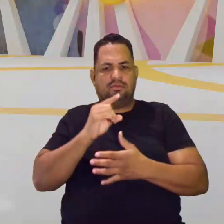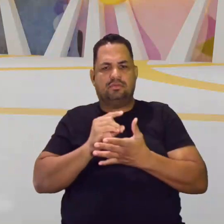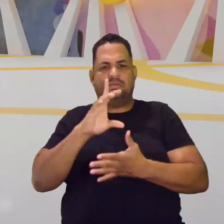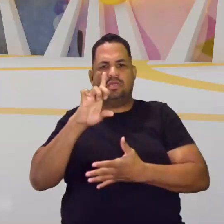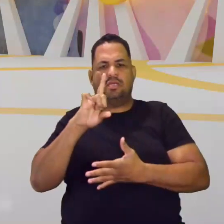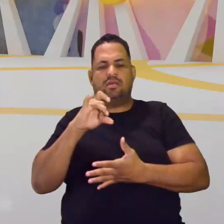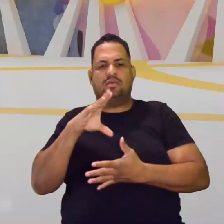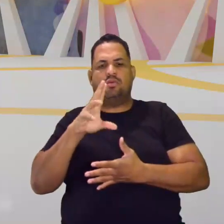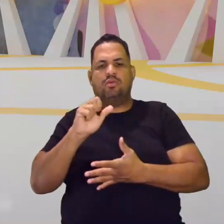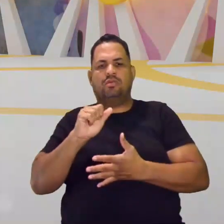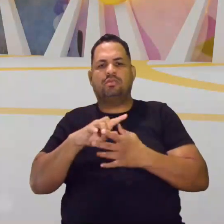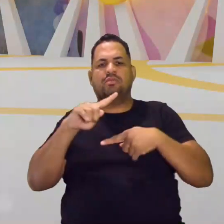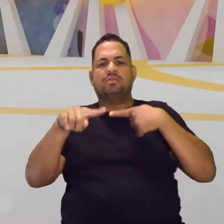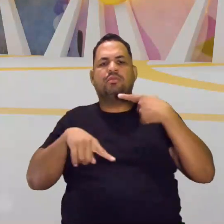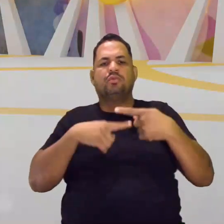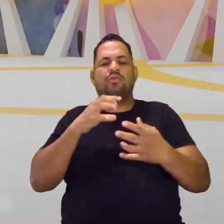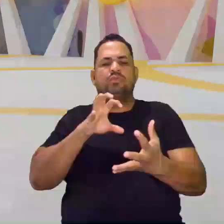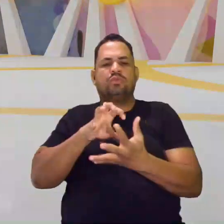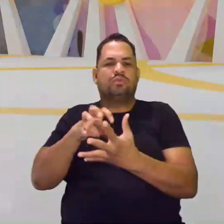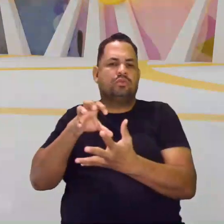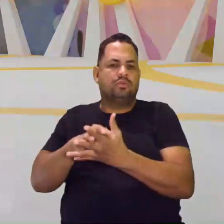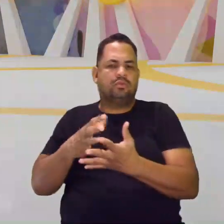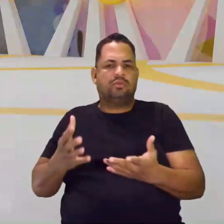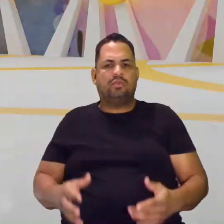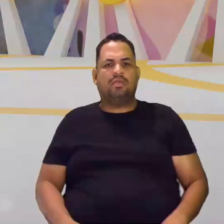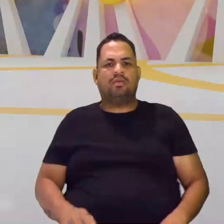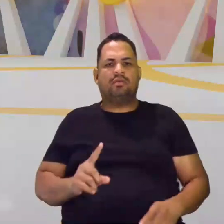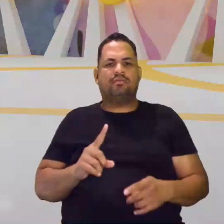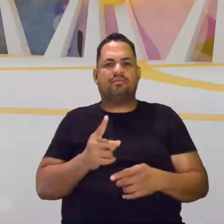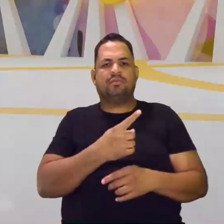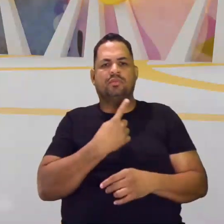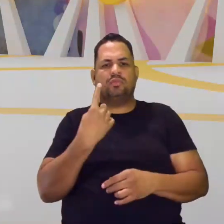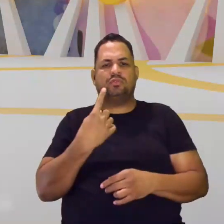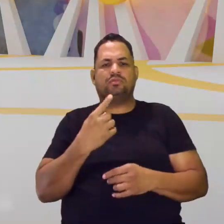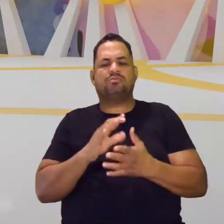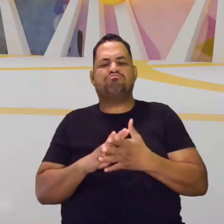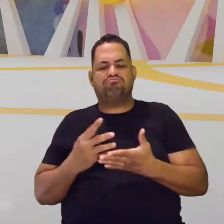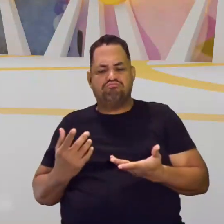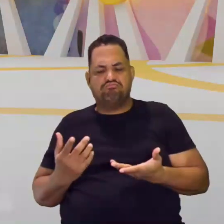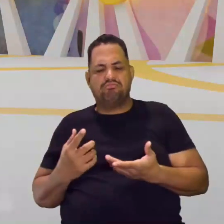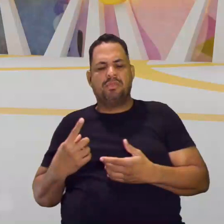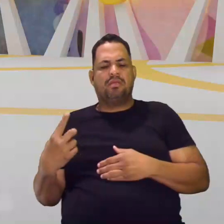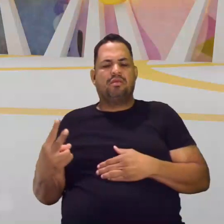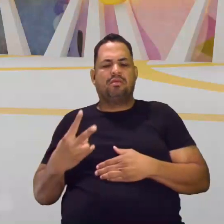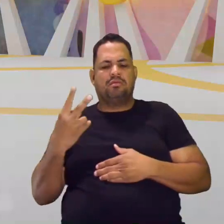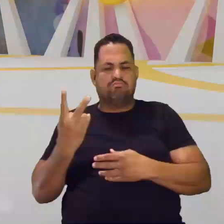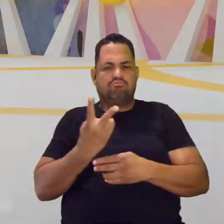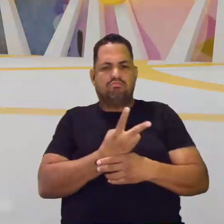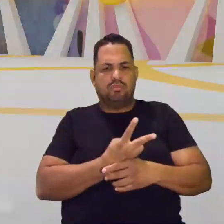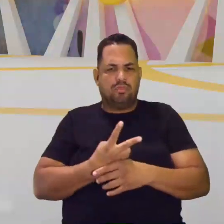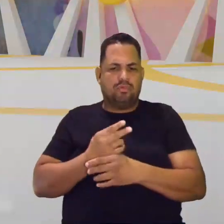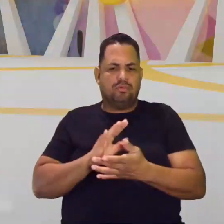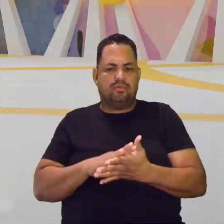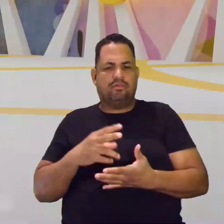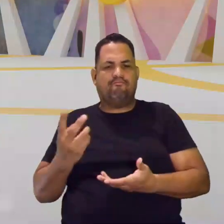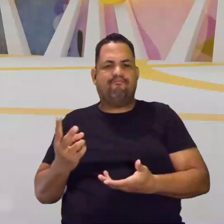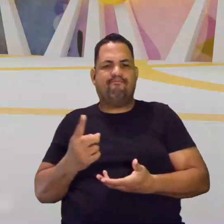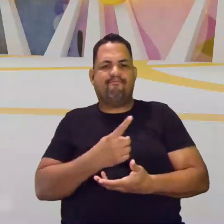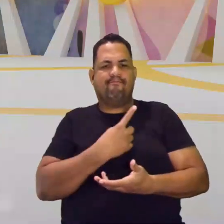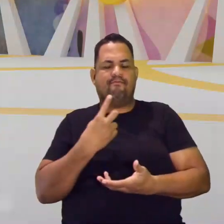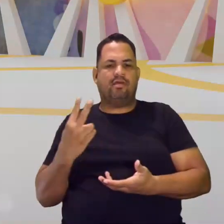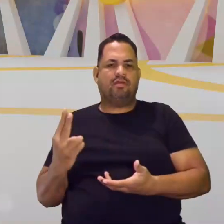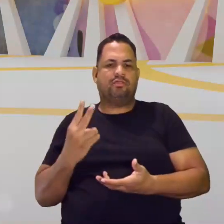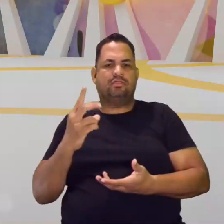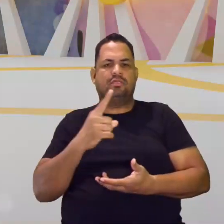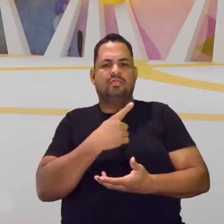pensamento pós-colonial, que diz o seguinte, a gente está valorizando, a gente está buscando aqui valorizar a nossa cultura, o